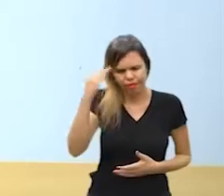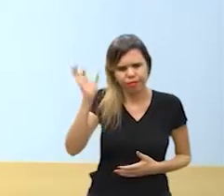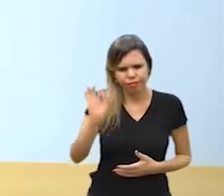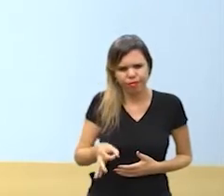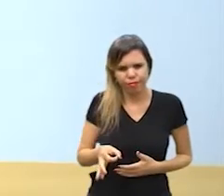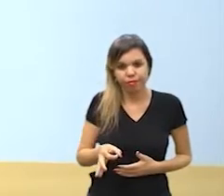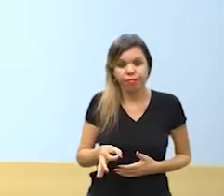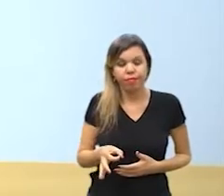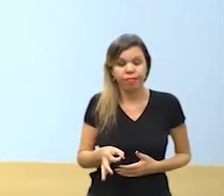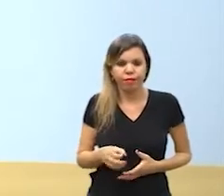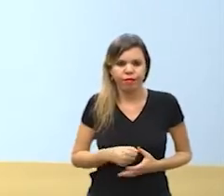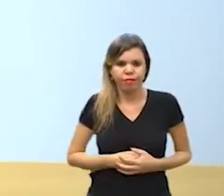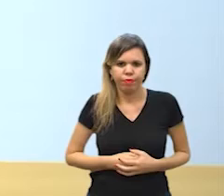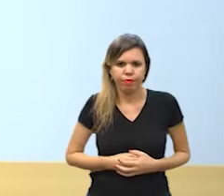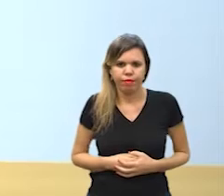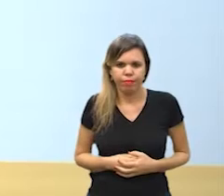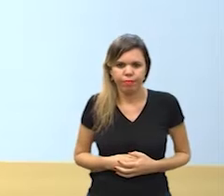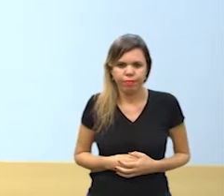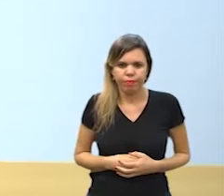Eu tenho certeza